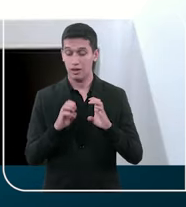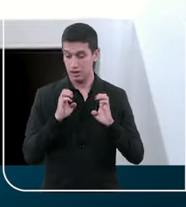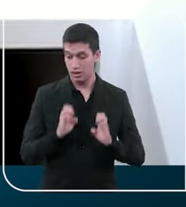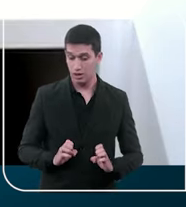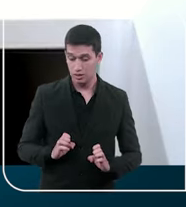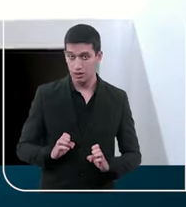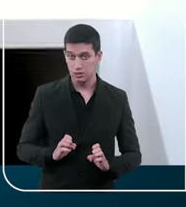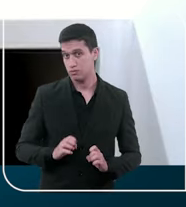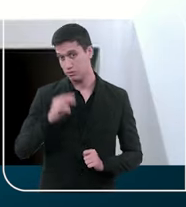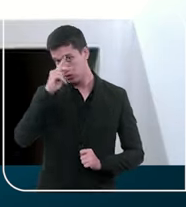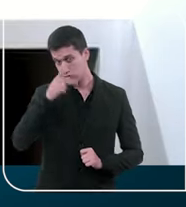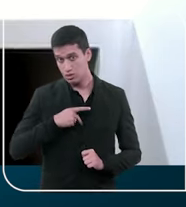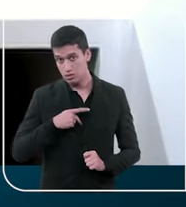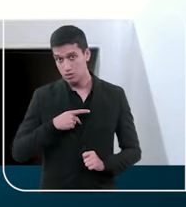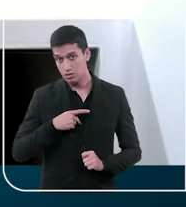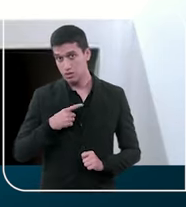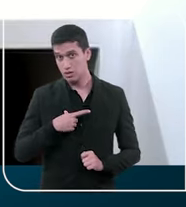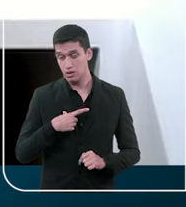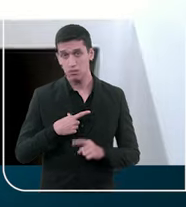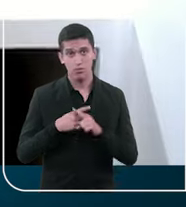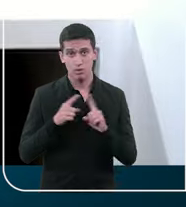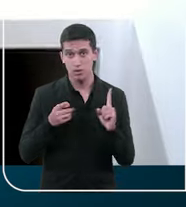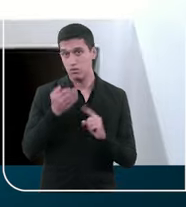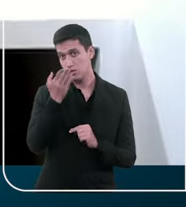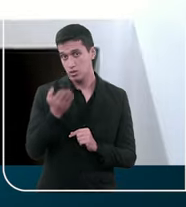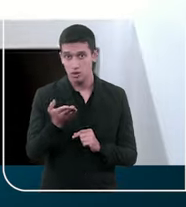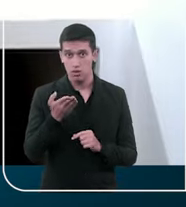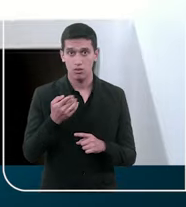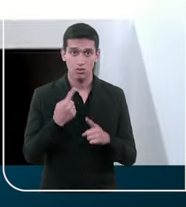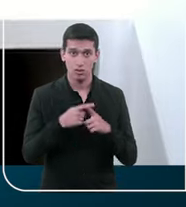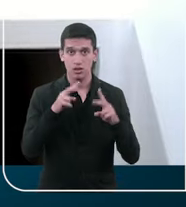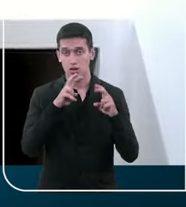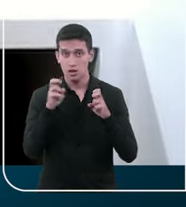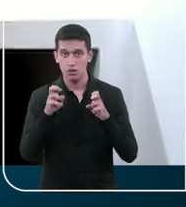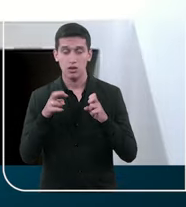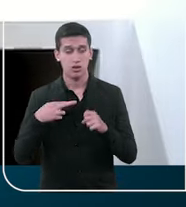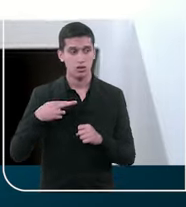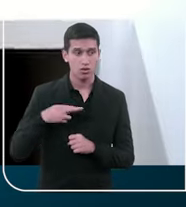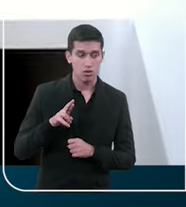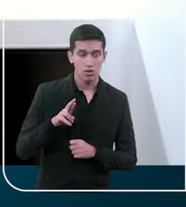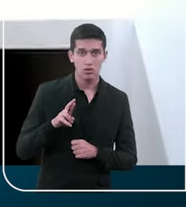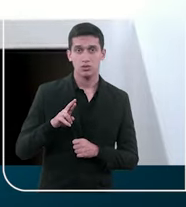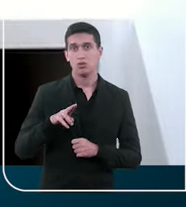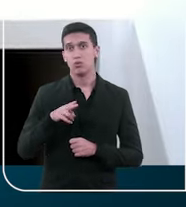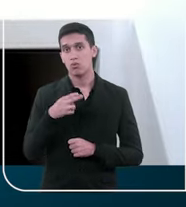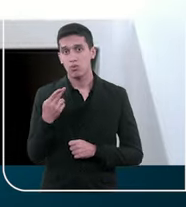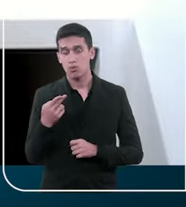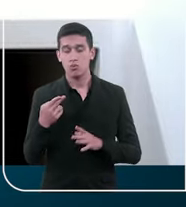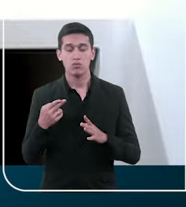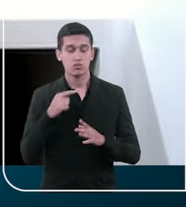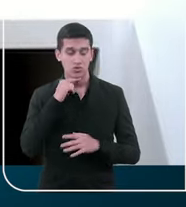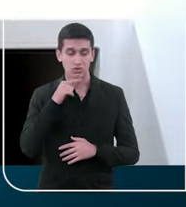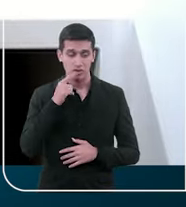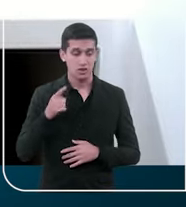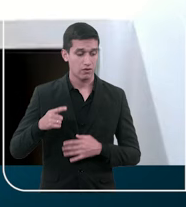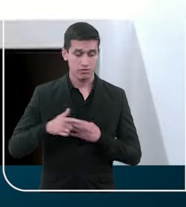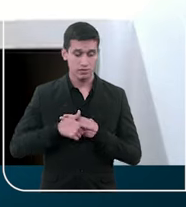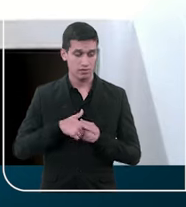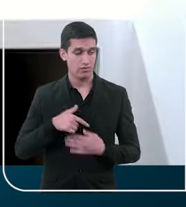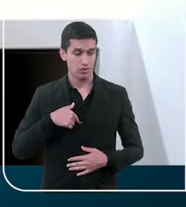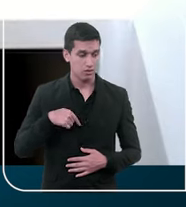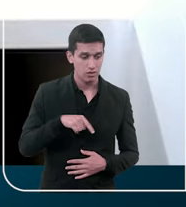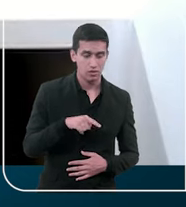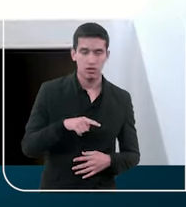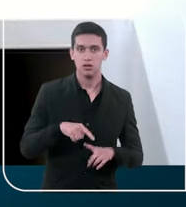questão ética, pessoal, né, que impeça você, por conta religiosa, que impeça você de poder exercer